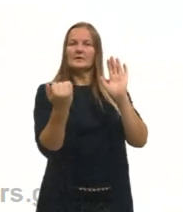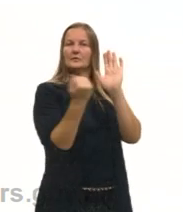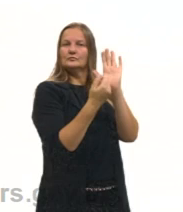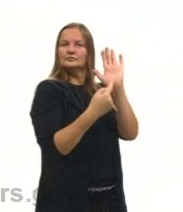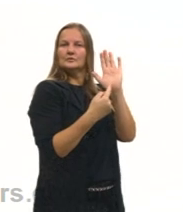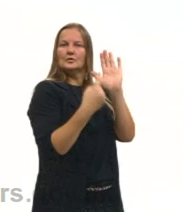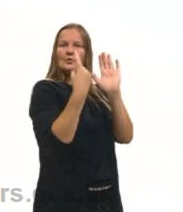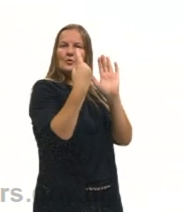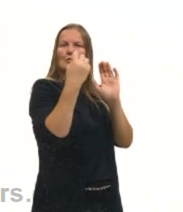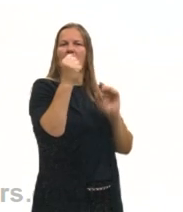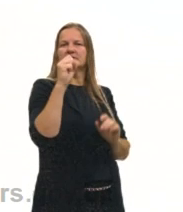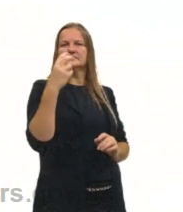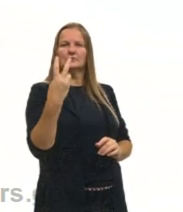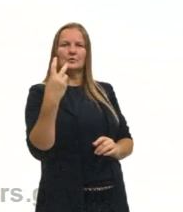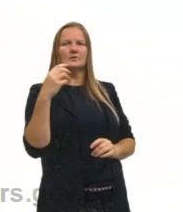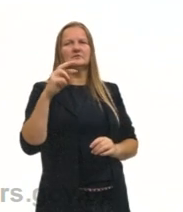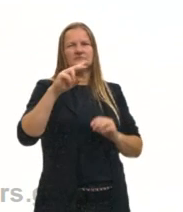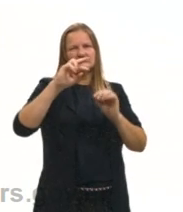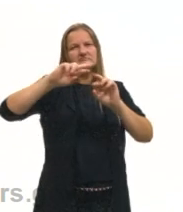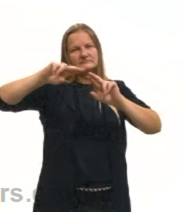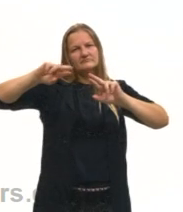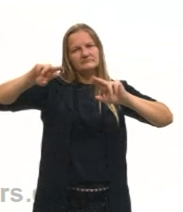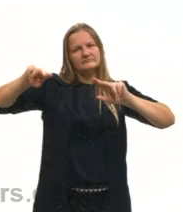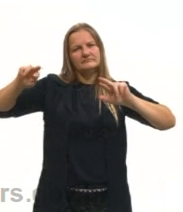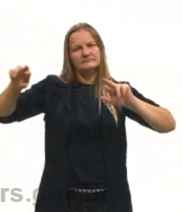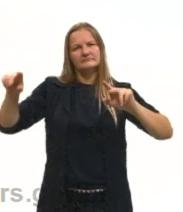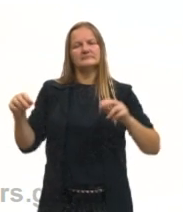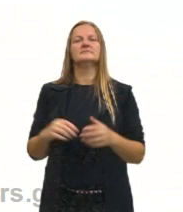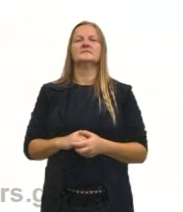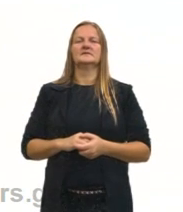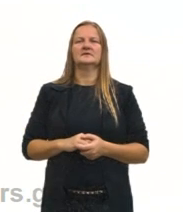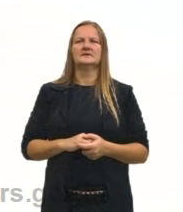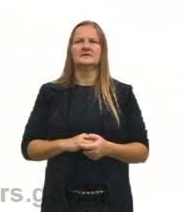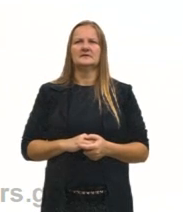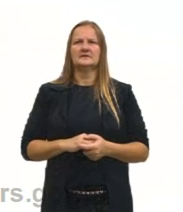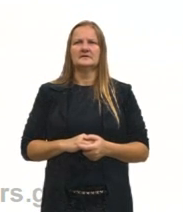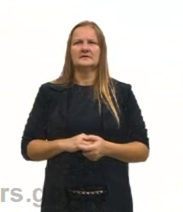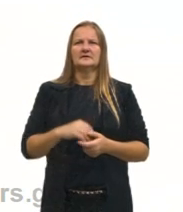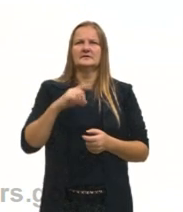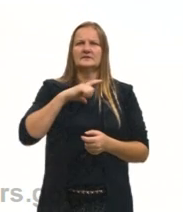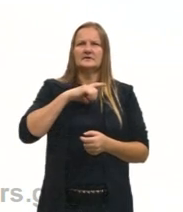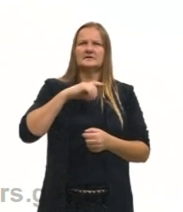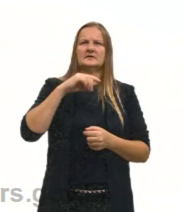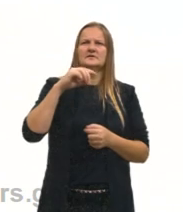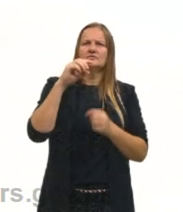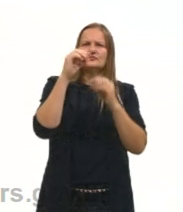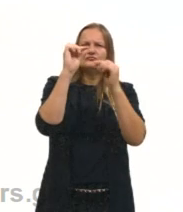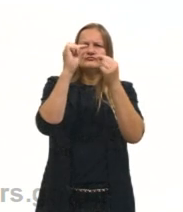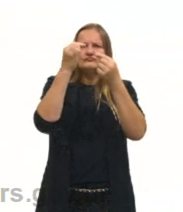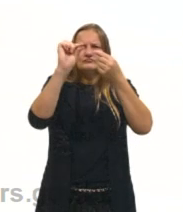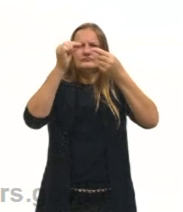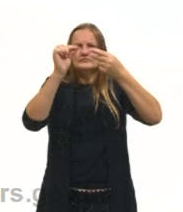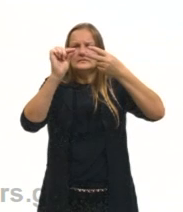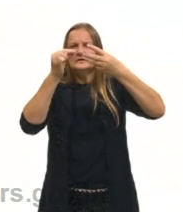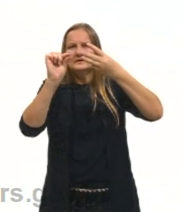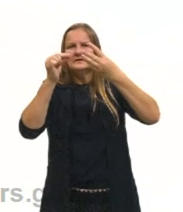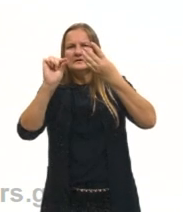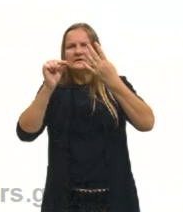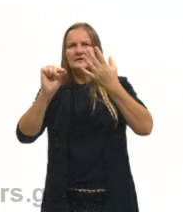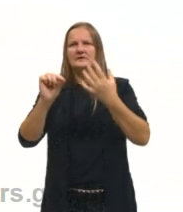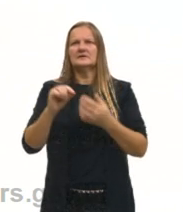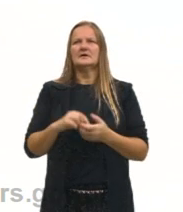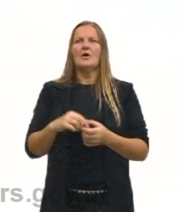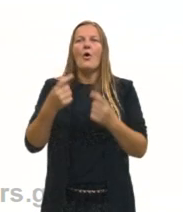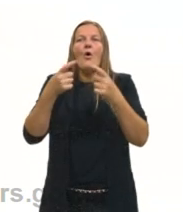1s 2 2s 2 2p 6 3S 2 3P 63 de S4 S2 E4 E3